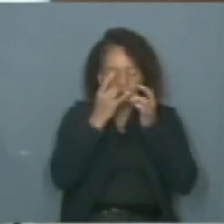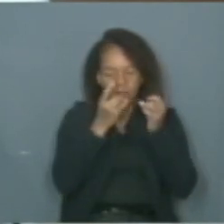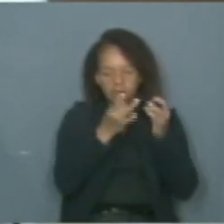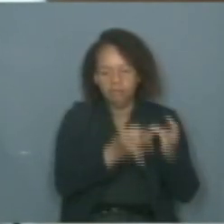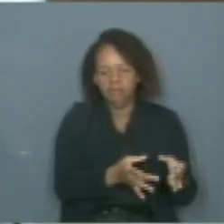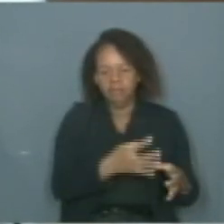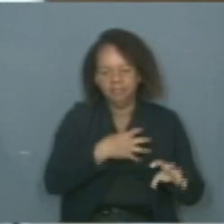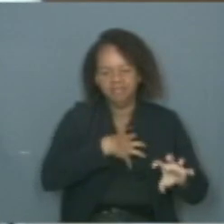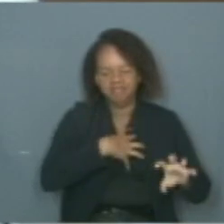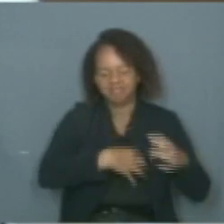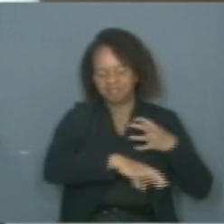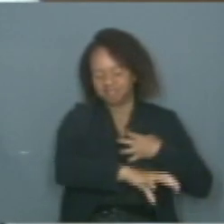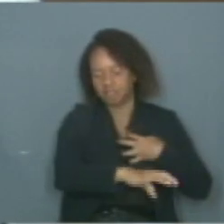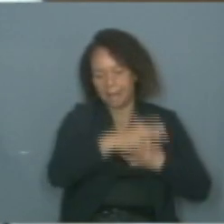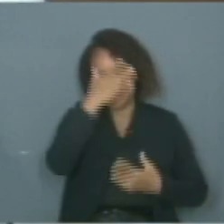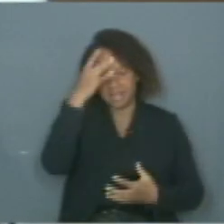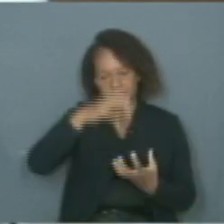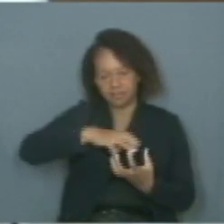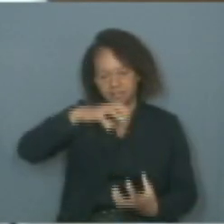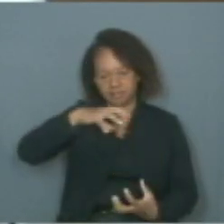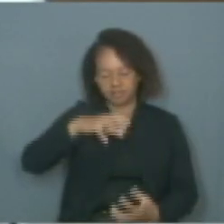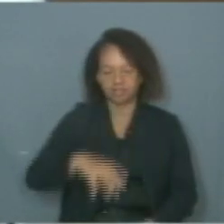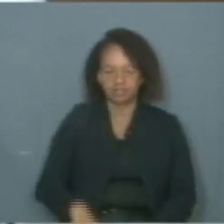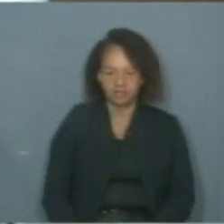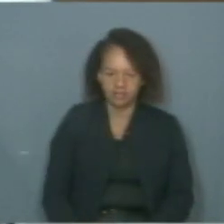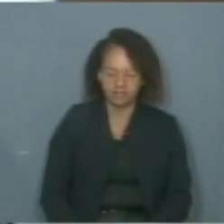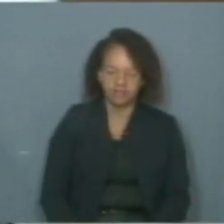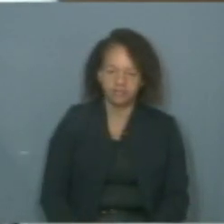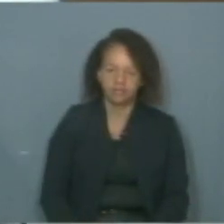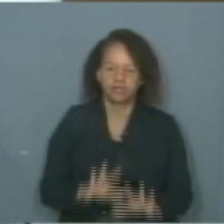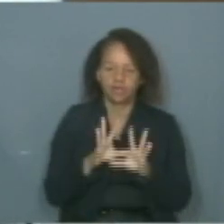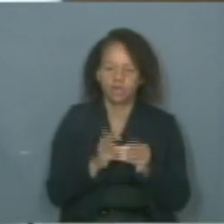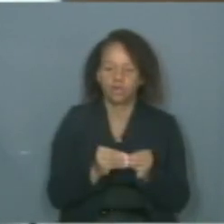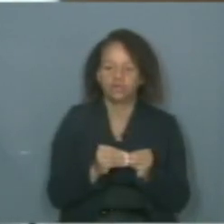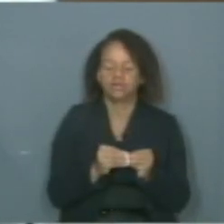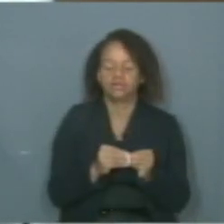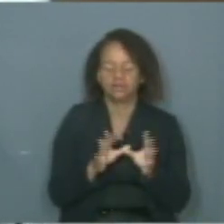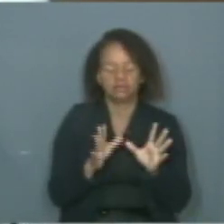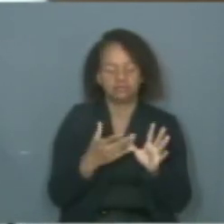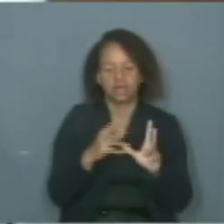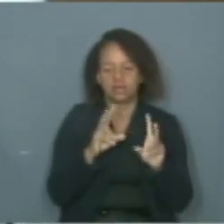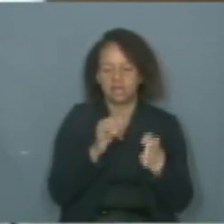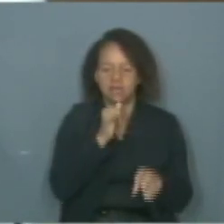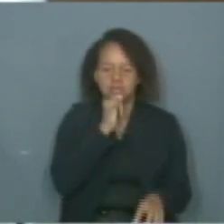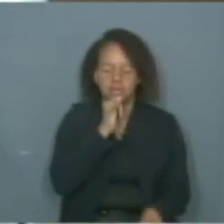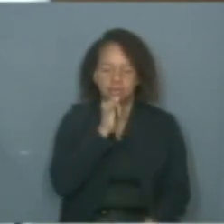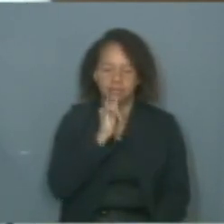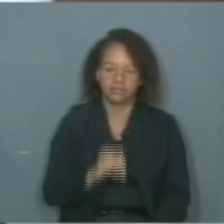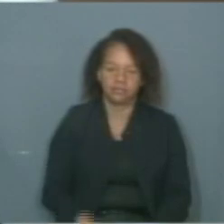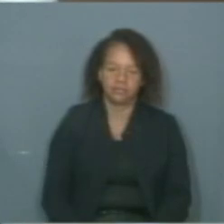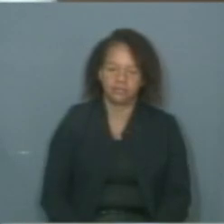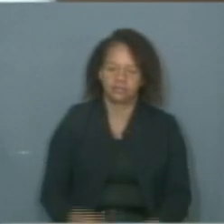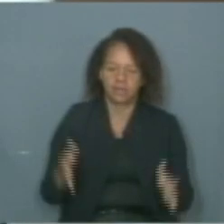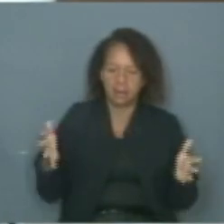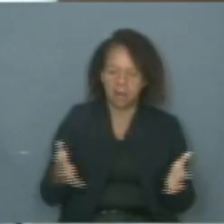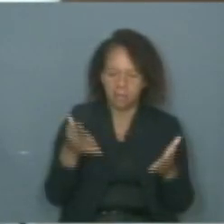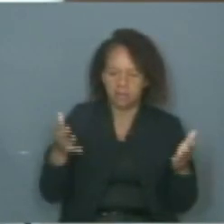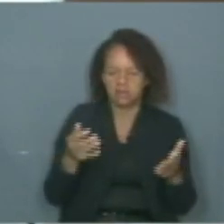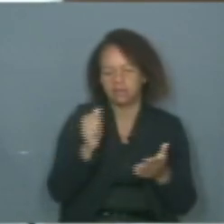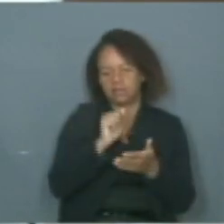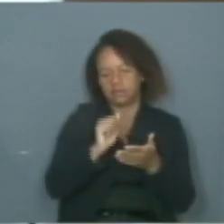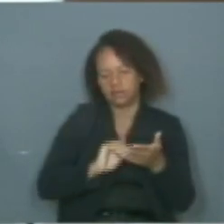abandono afetivo de pessoas idosas, pontos que deverão ser abordados. Por exemplo, promoção de